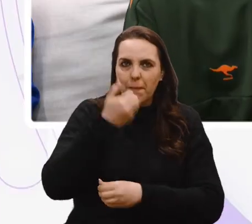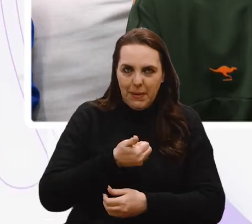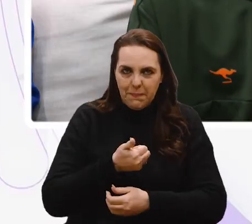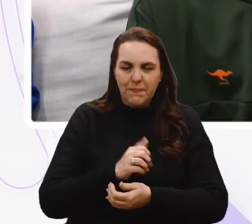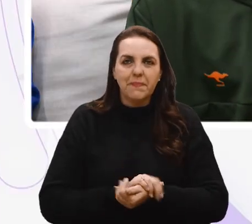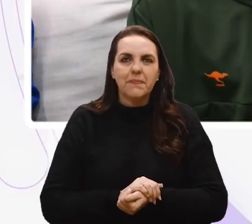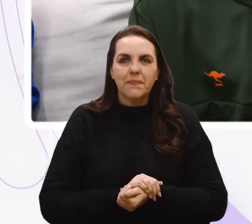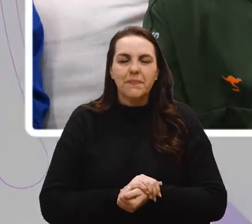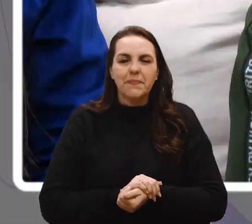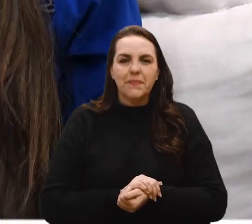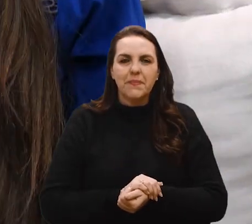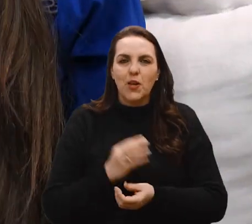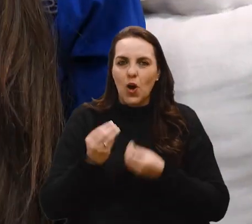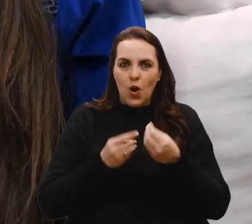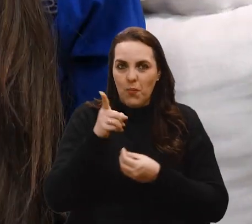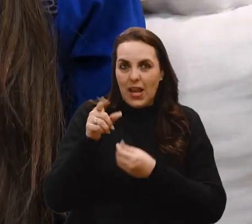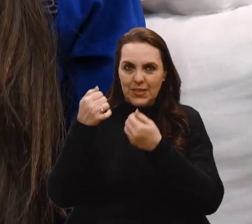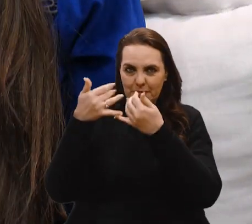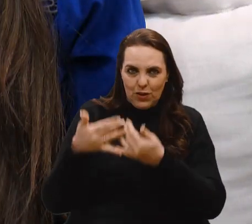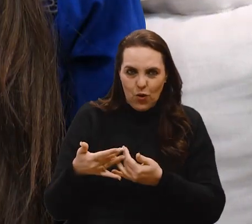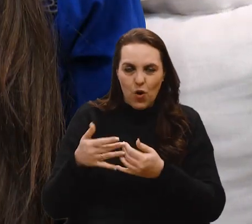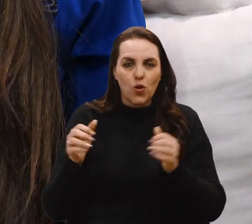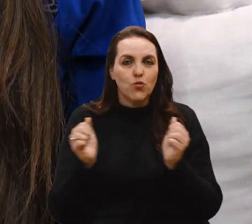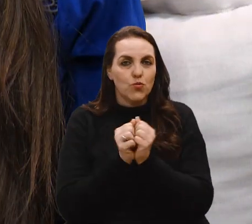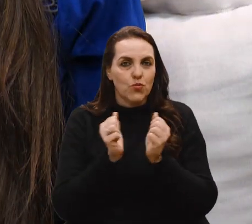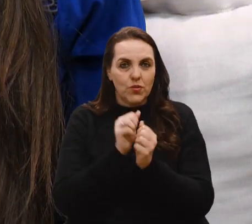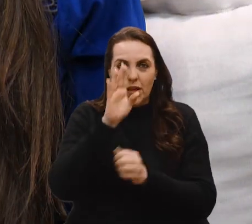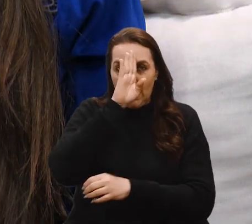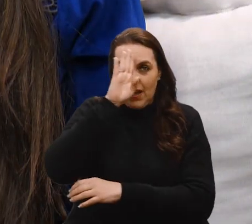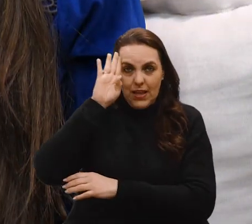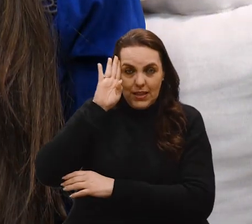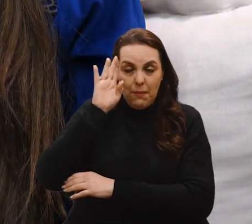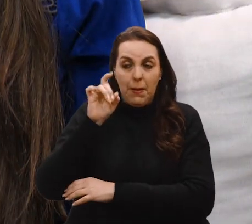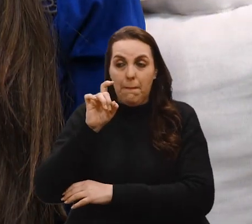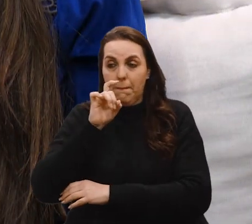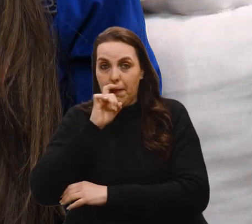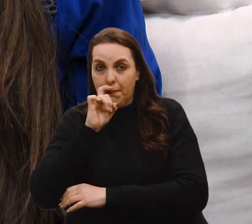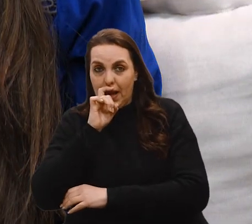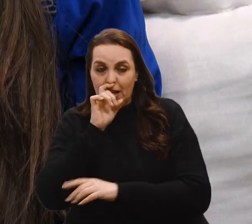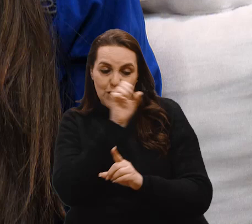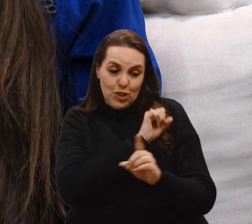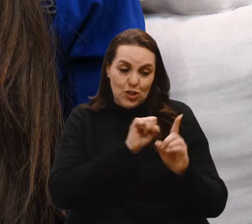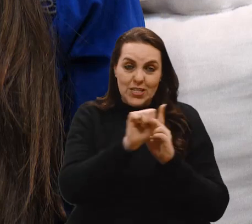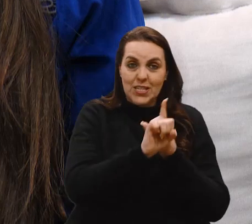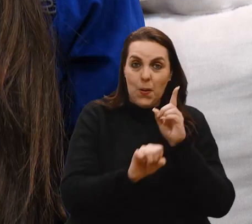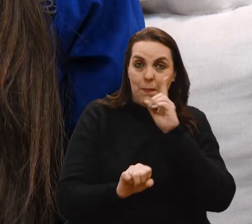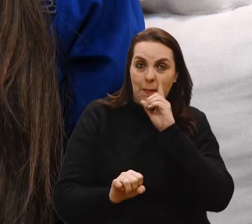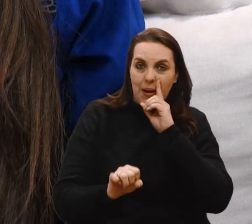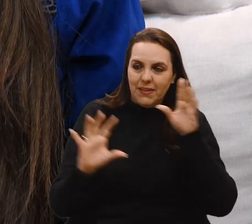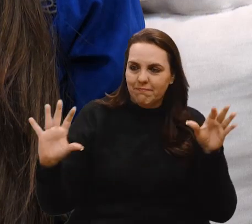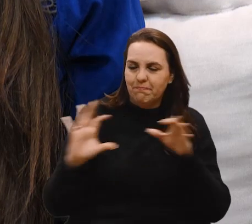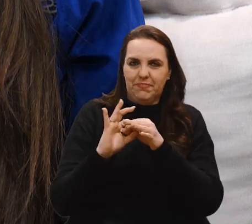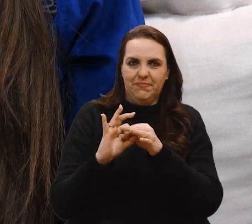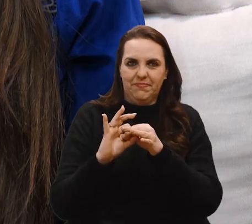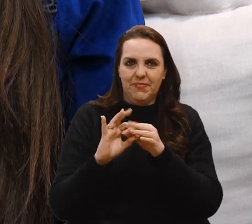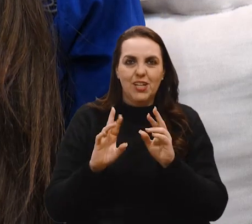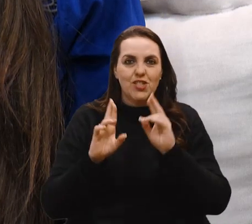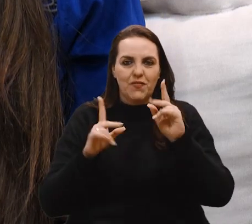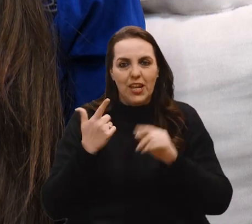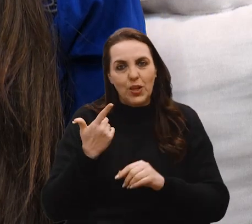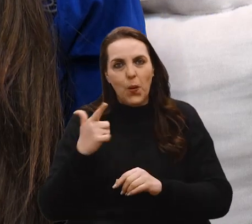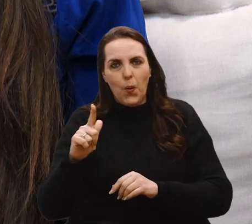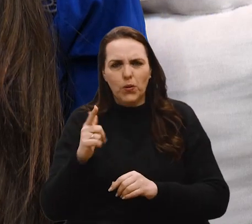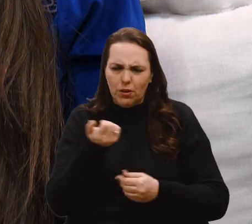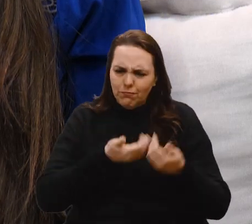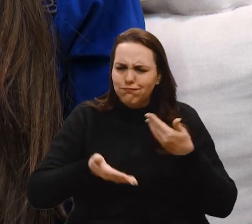que, como a minha mãe já falou, juntou a questão acadêmica do meu pai com a questão social da minha mãe. Então, diferente de muitos superdotado, eu me